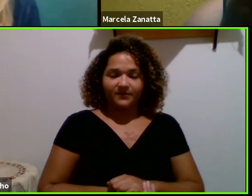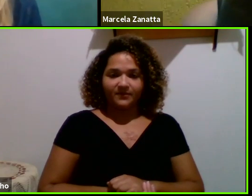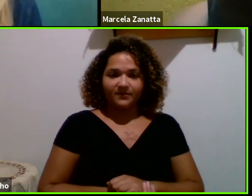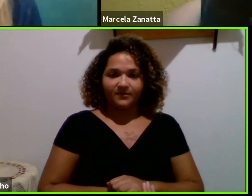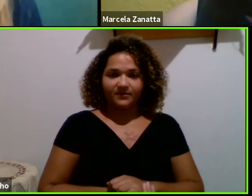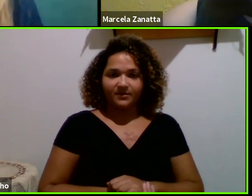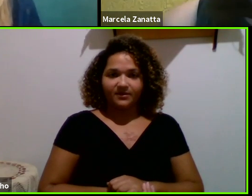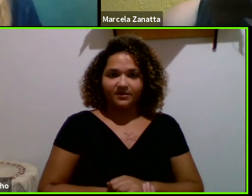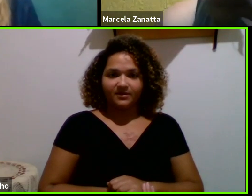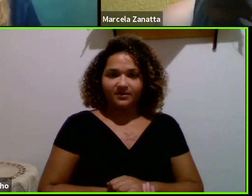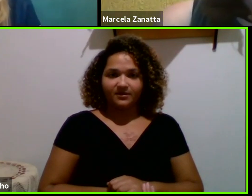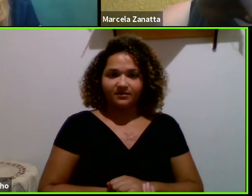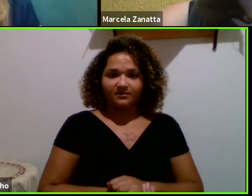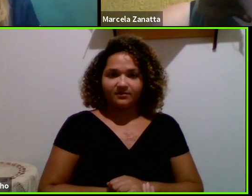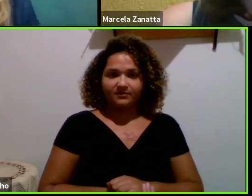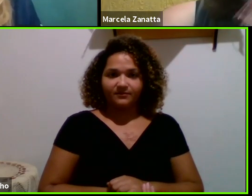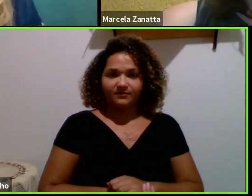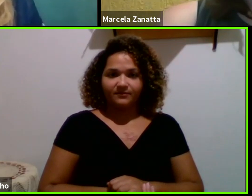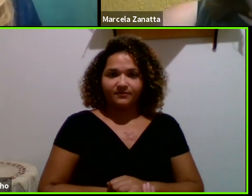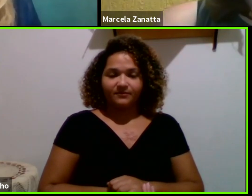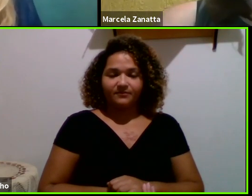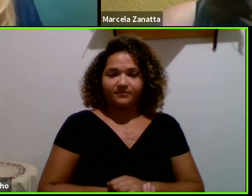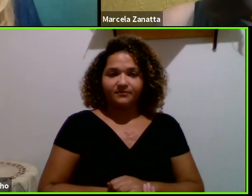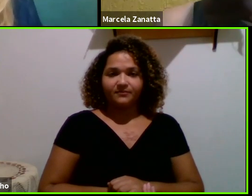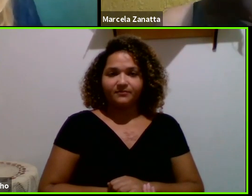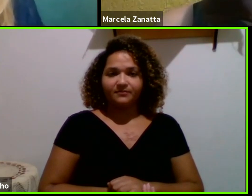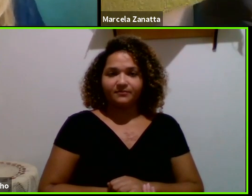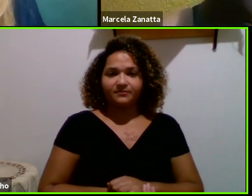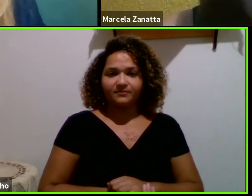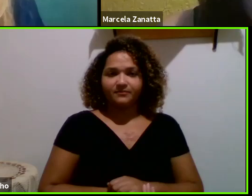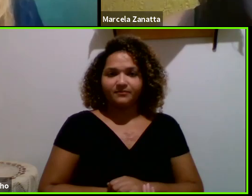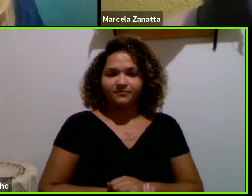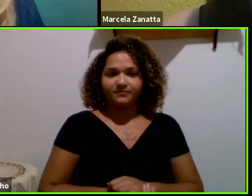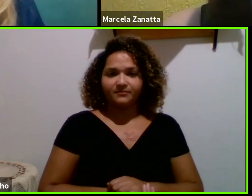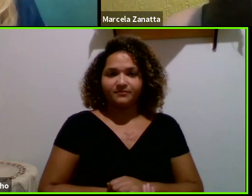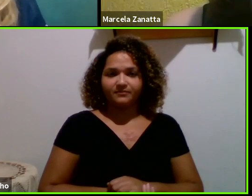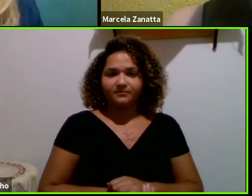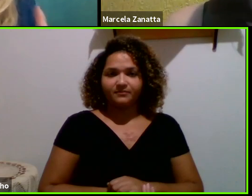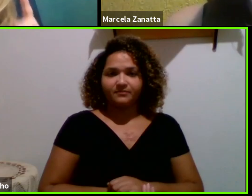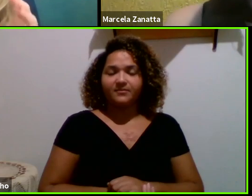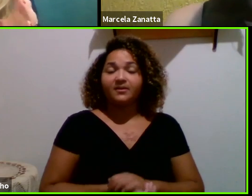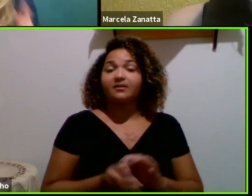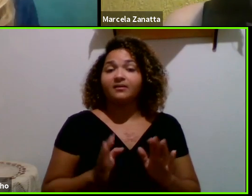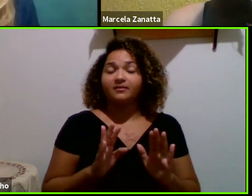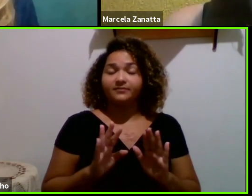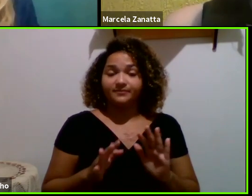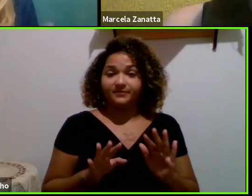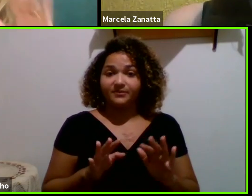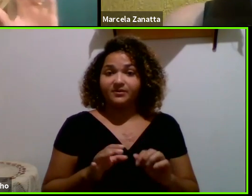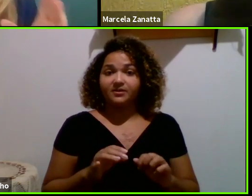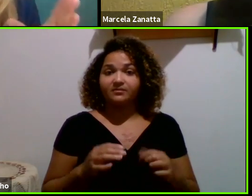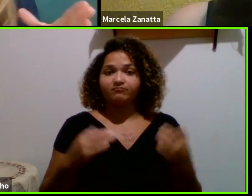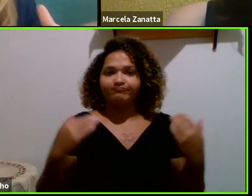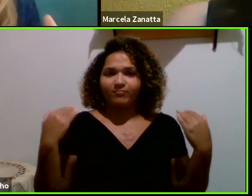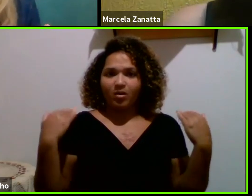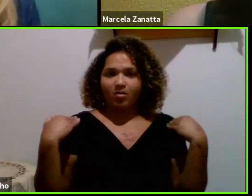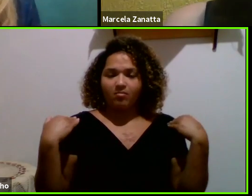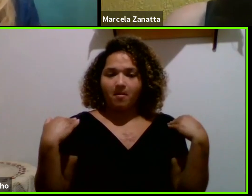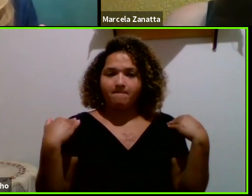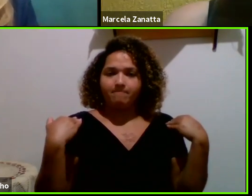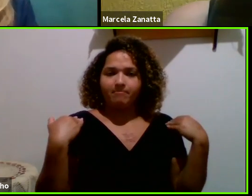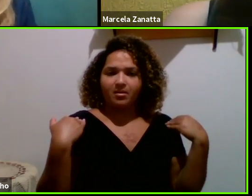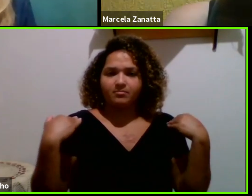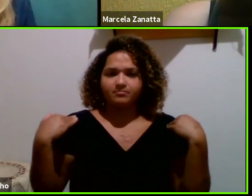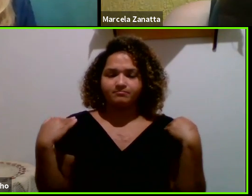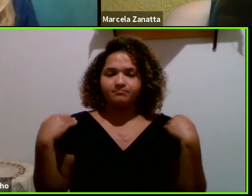nas urgências e emergências obstétricas para corrigir distócia de ombro. Então, olha só, se eu coloco a mulher